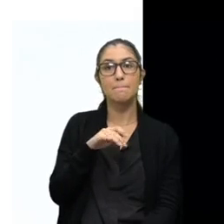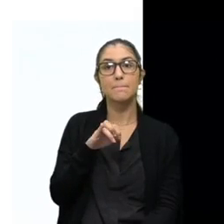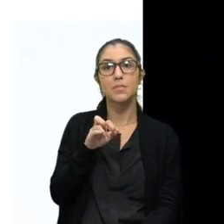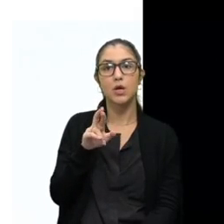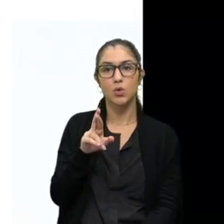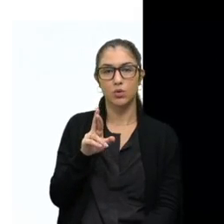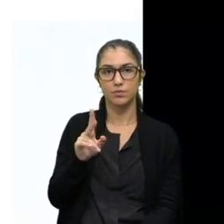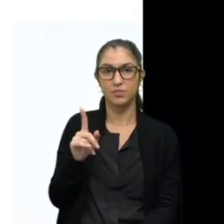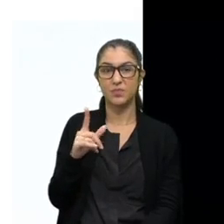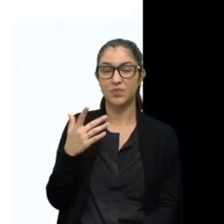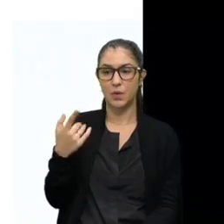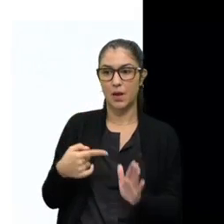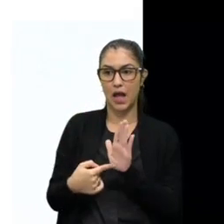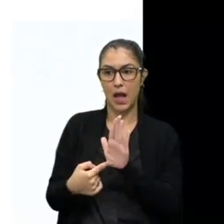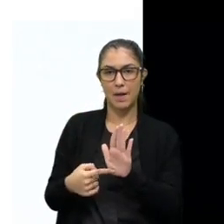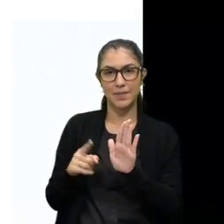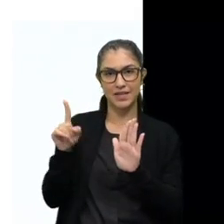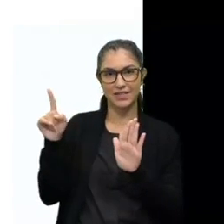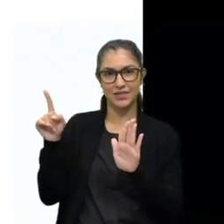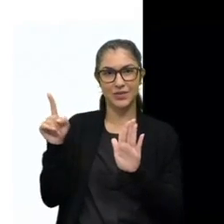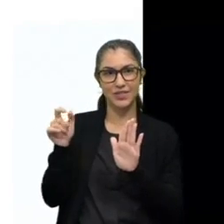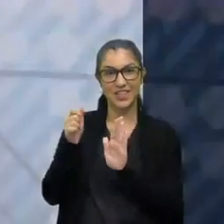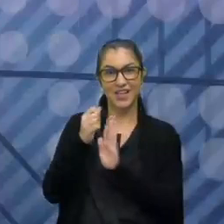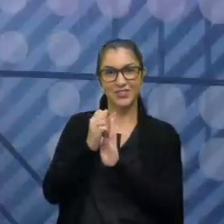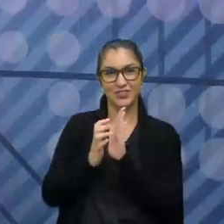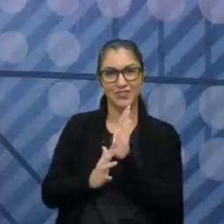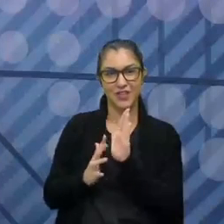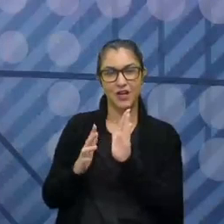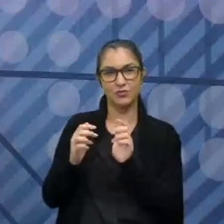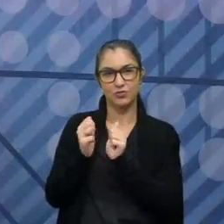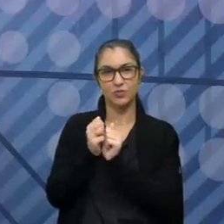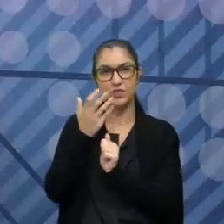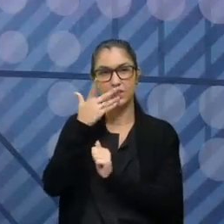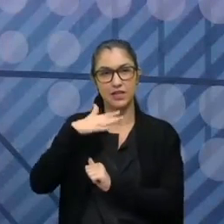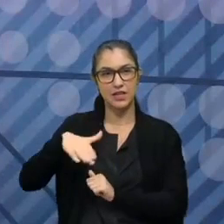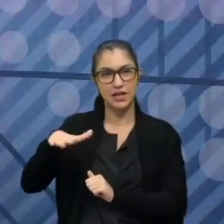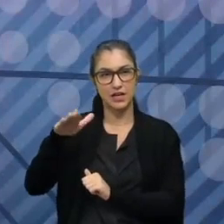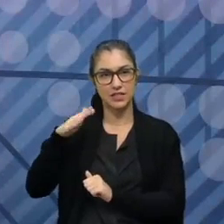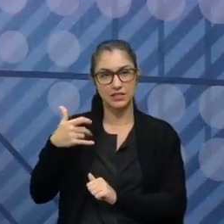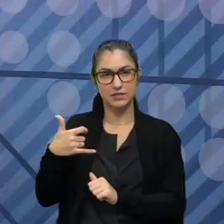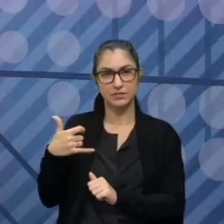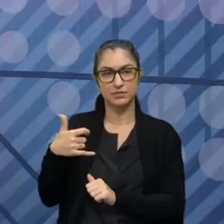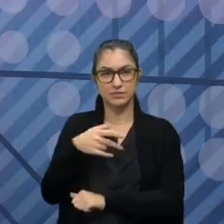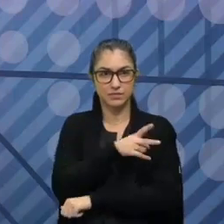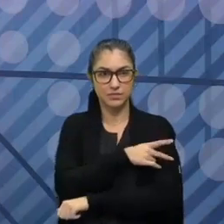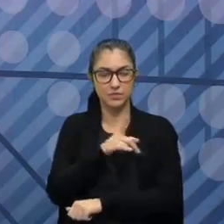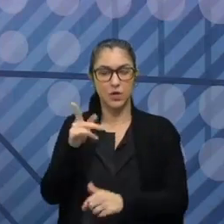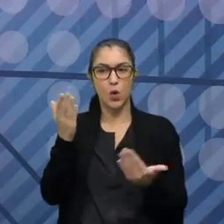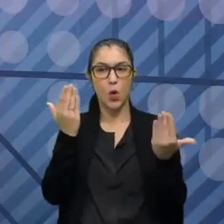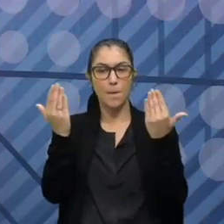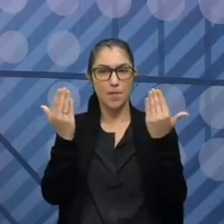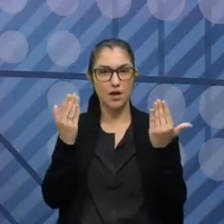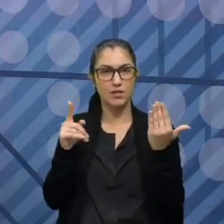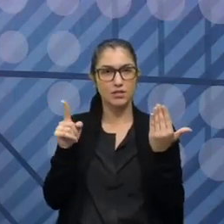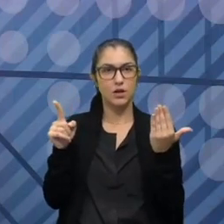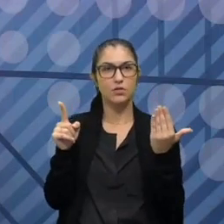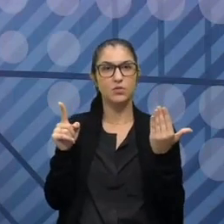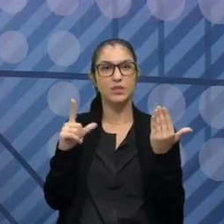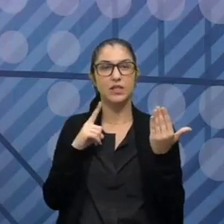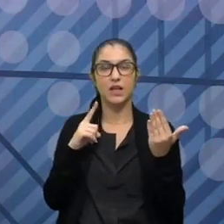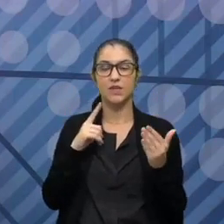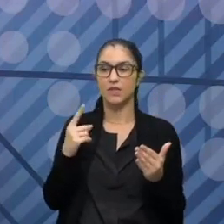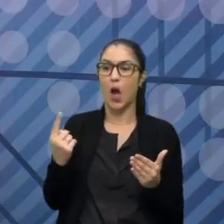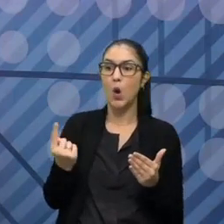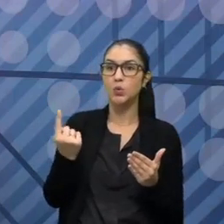Comparando. Quando eu apresentei essa atividade com as crianças do segundo aninho, não é essa atividade, mas a comparação, comparei a